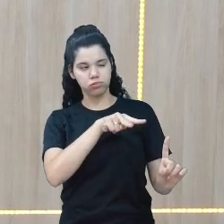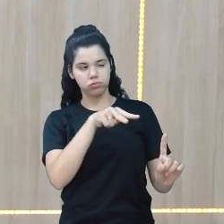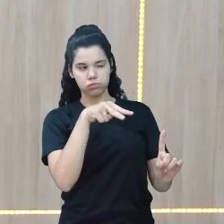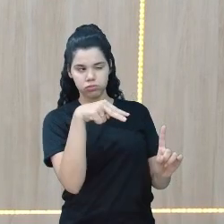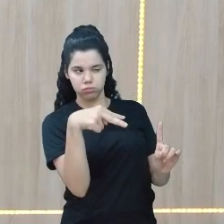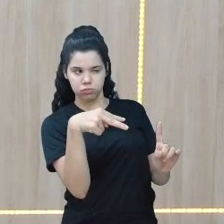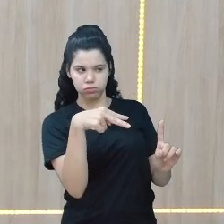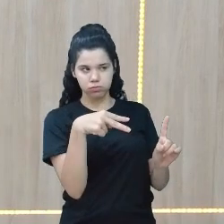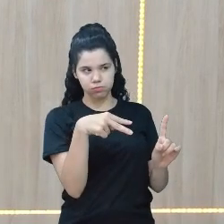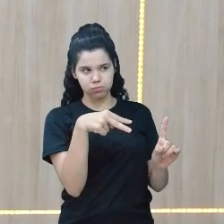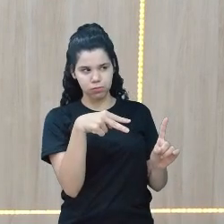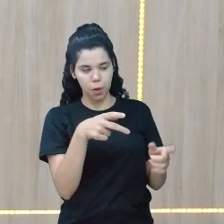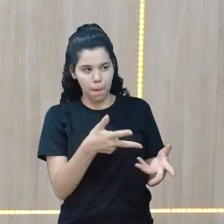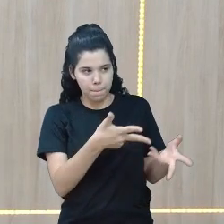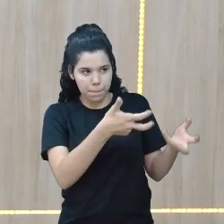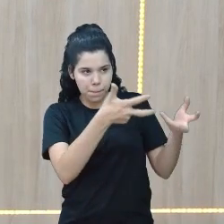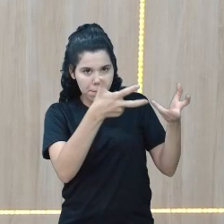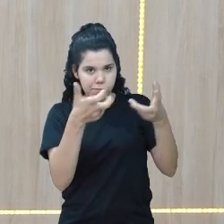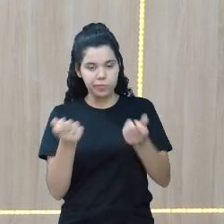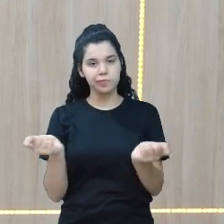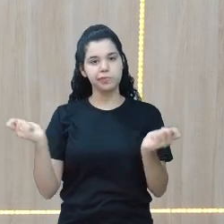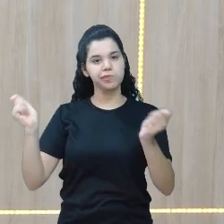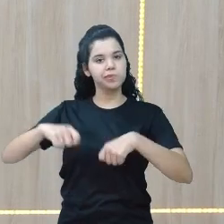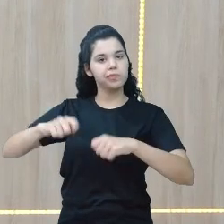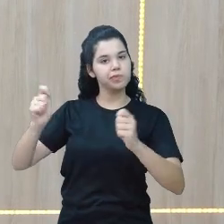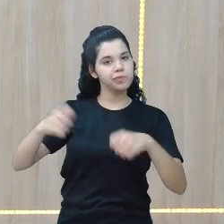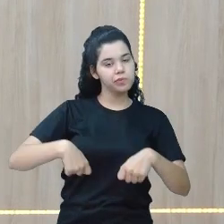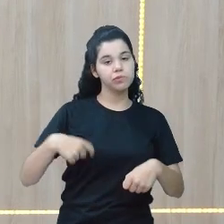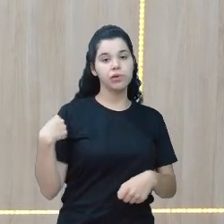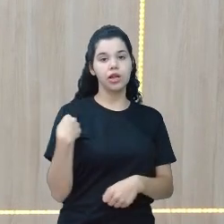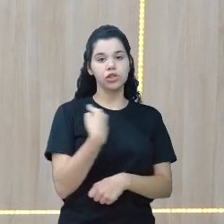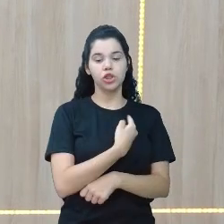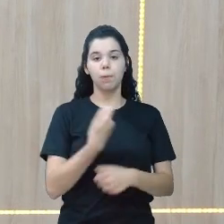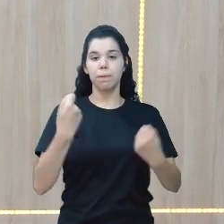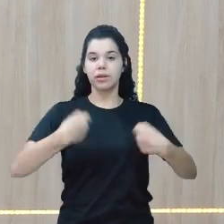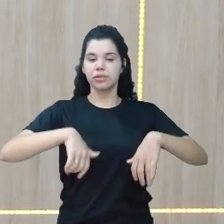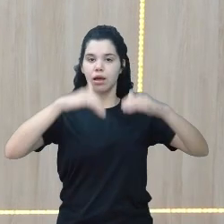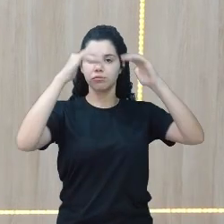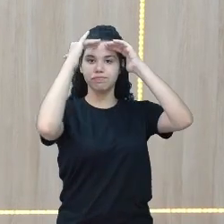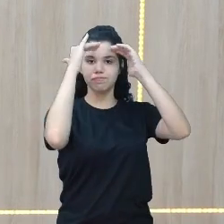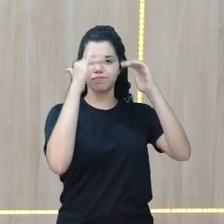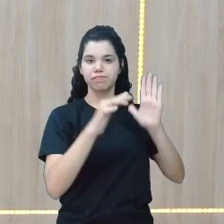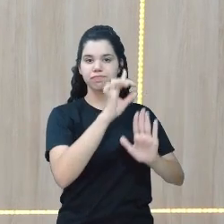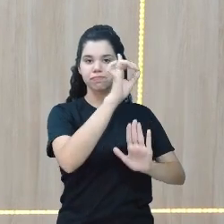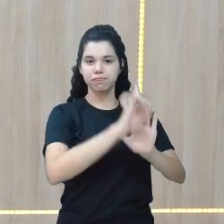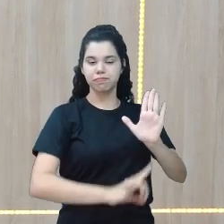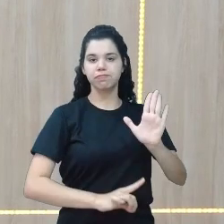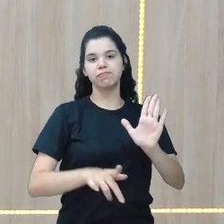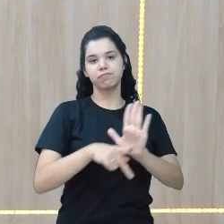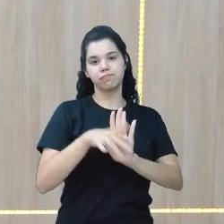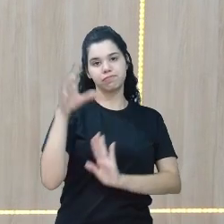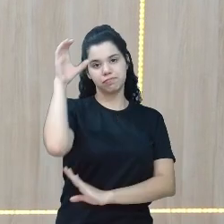precisa afinar em relação às suas possibilidades, para que a gente respeite também os direitos de aprendizagem.